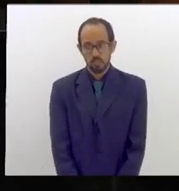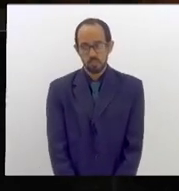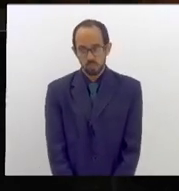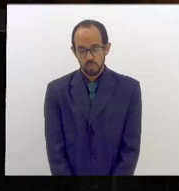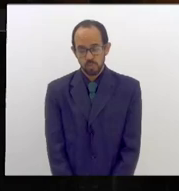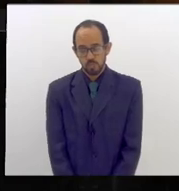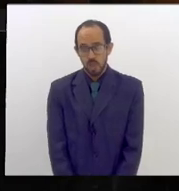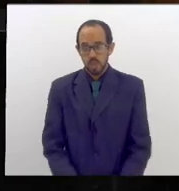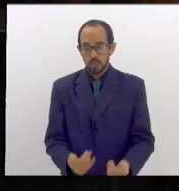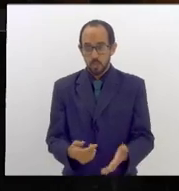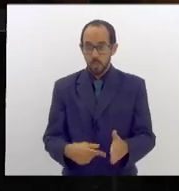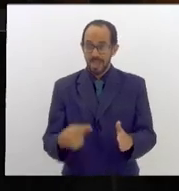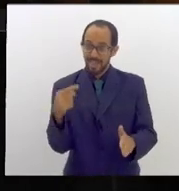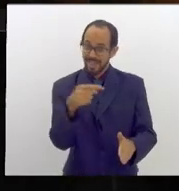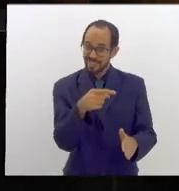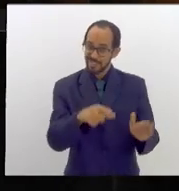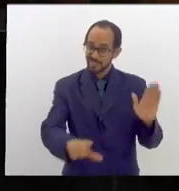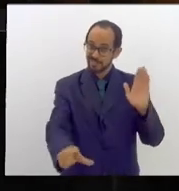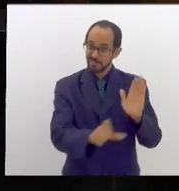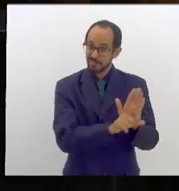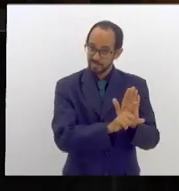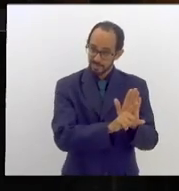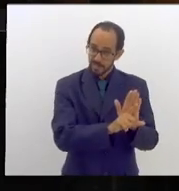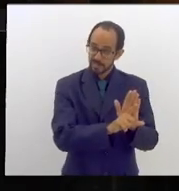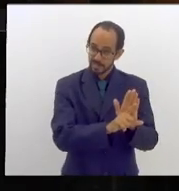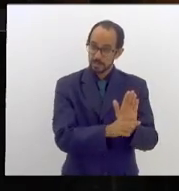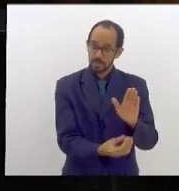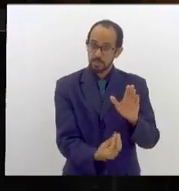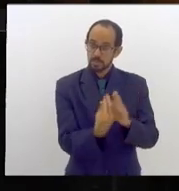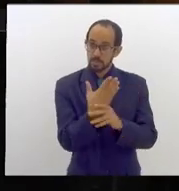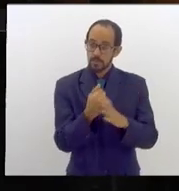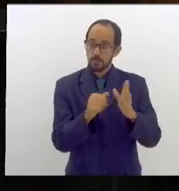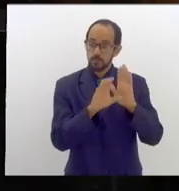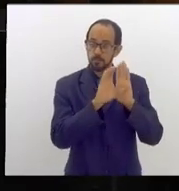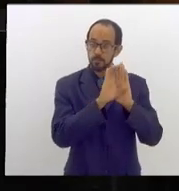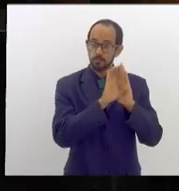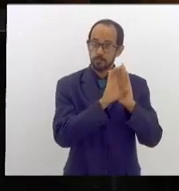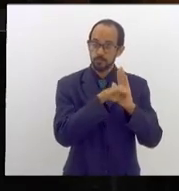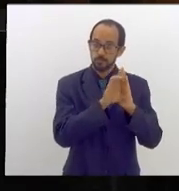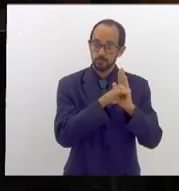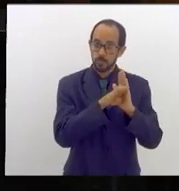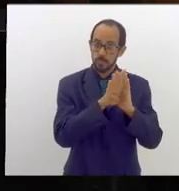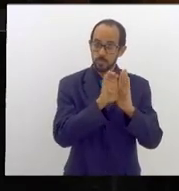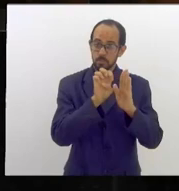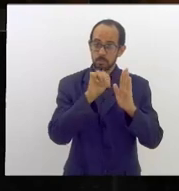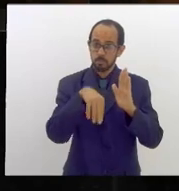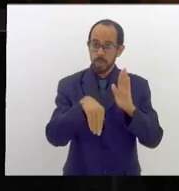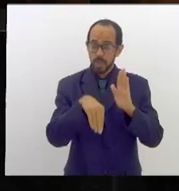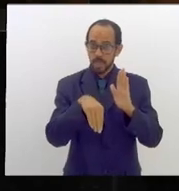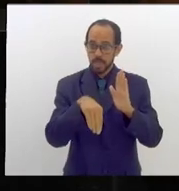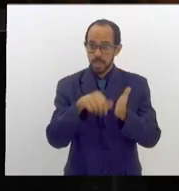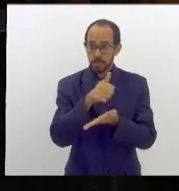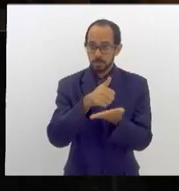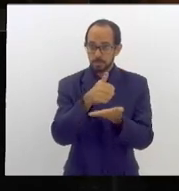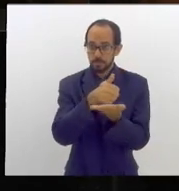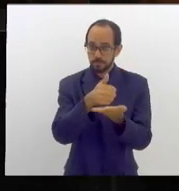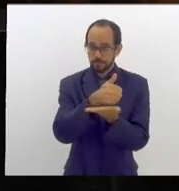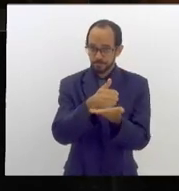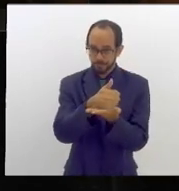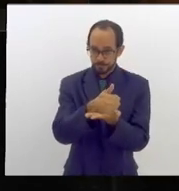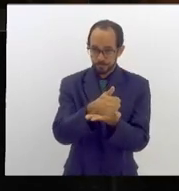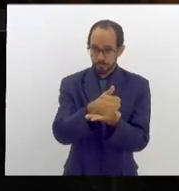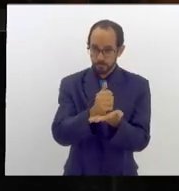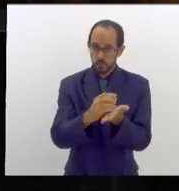estas leis conceituaram bens essenciais e colocaram como